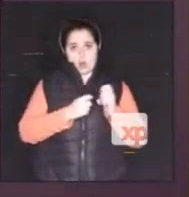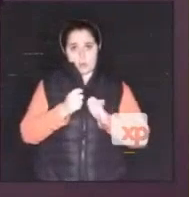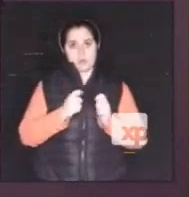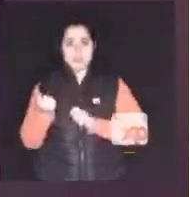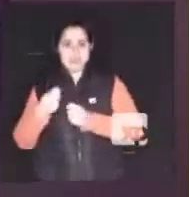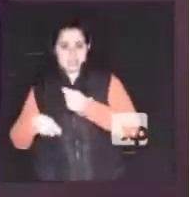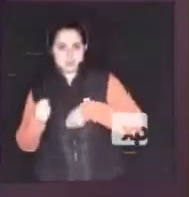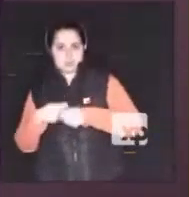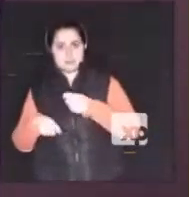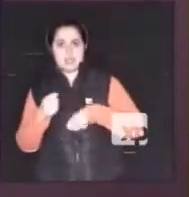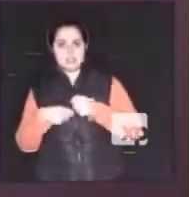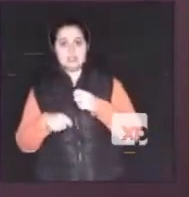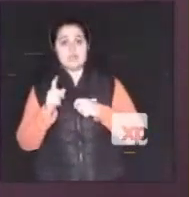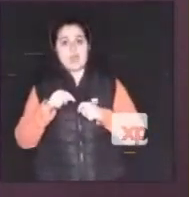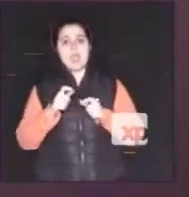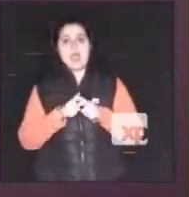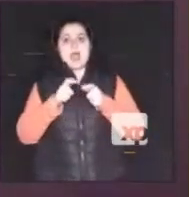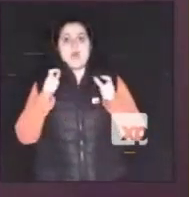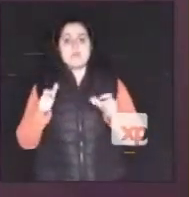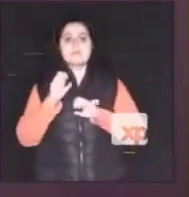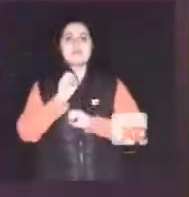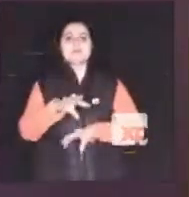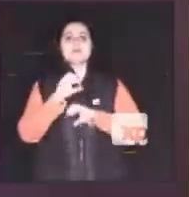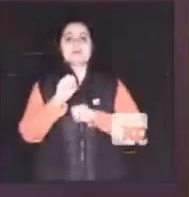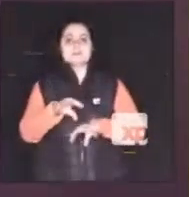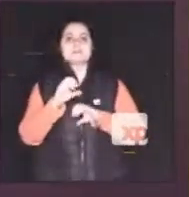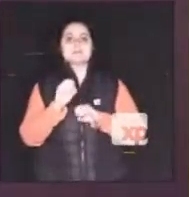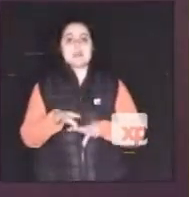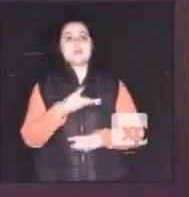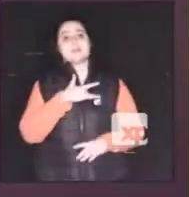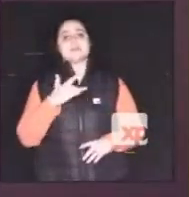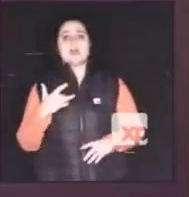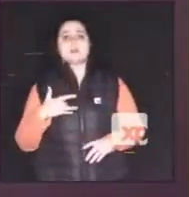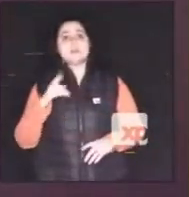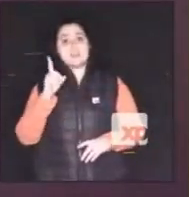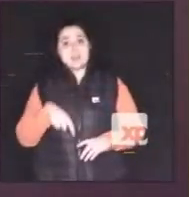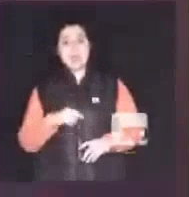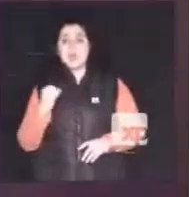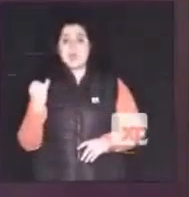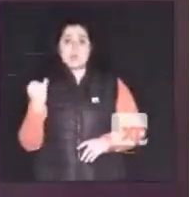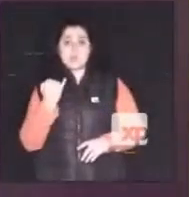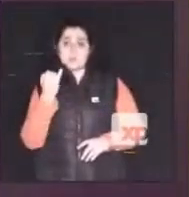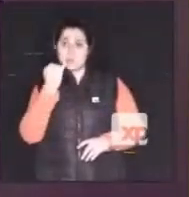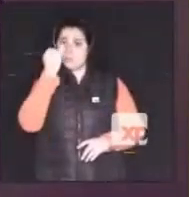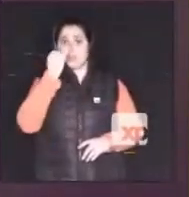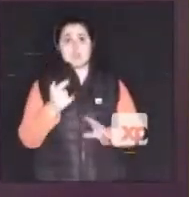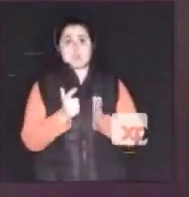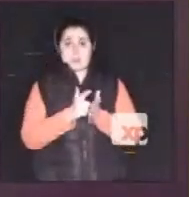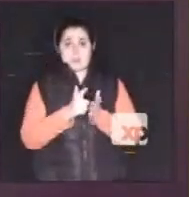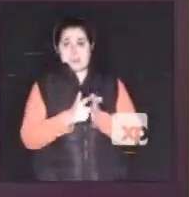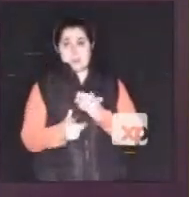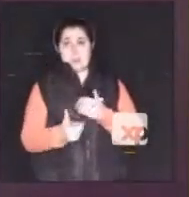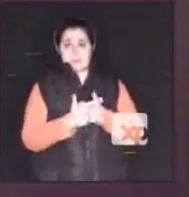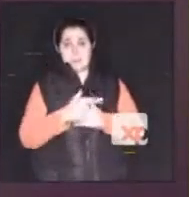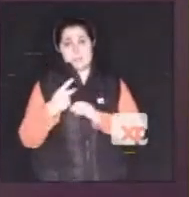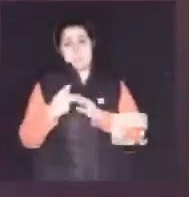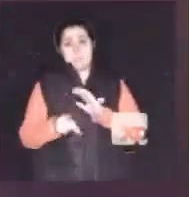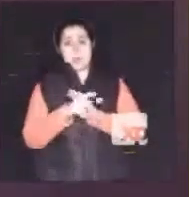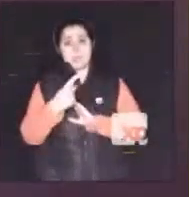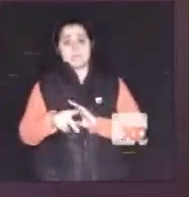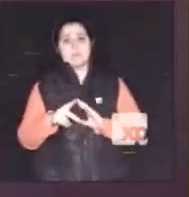é para aumentar o estado da educação e da saúde porque esse é o grande papel do estado prestar serviços públicos